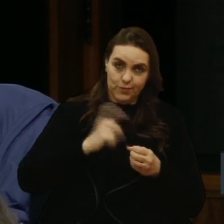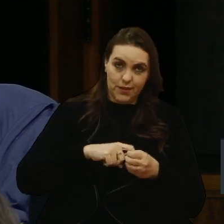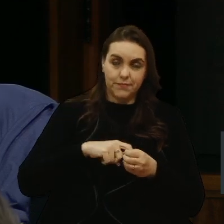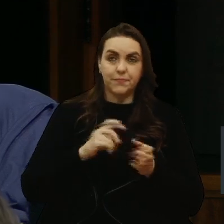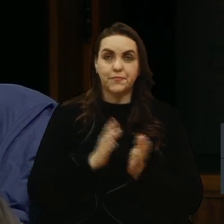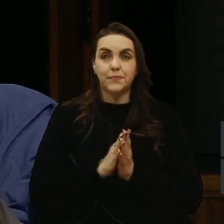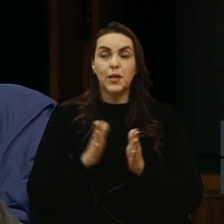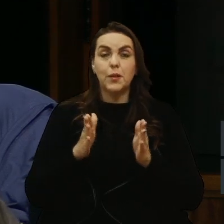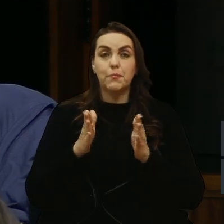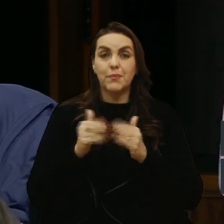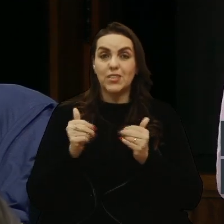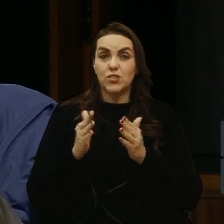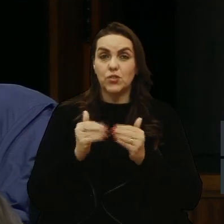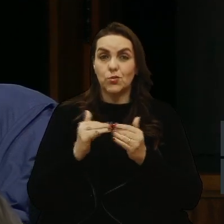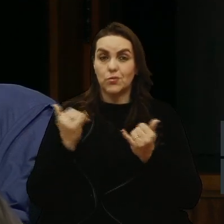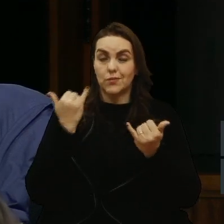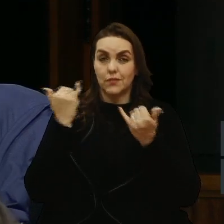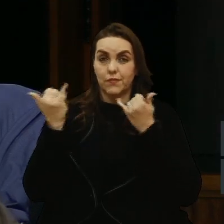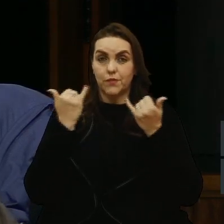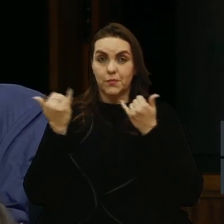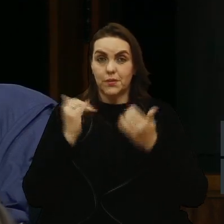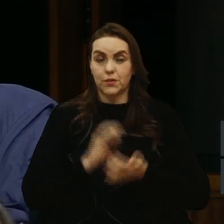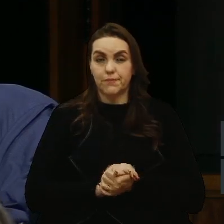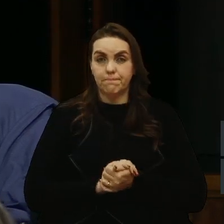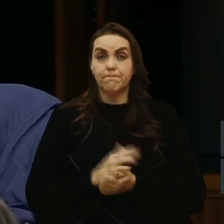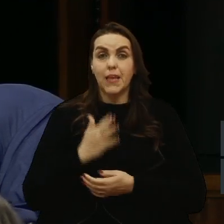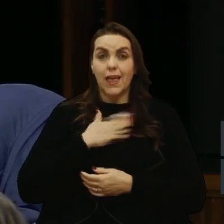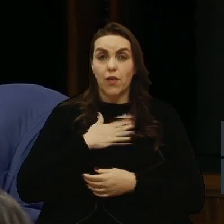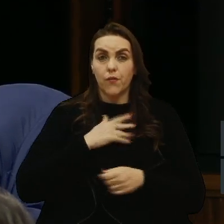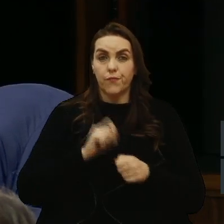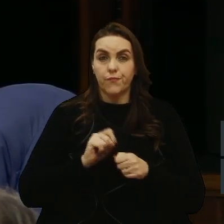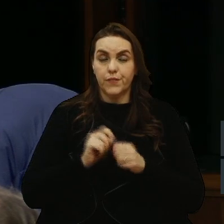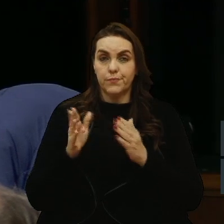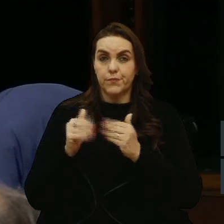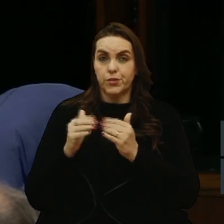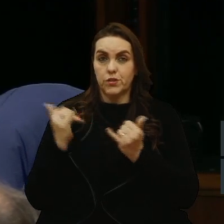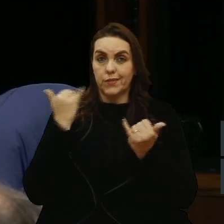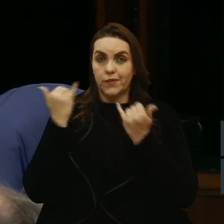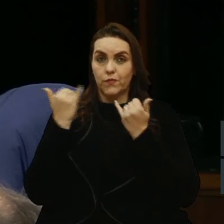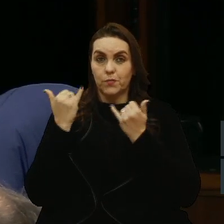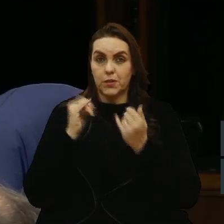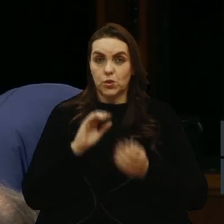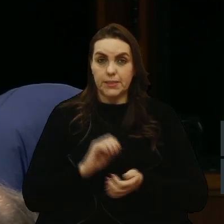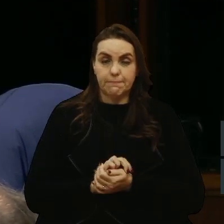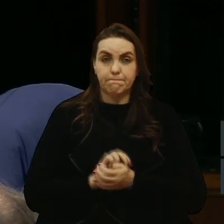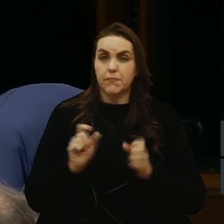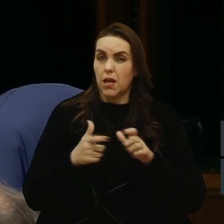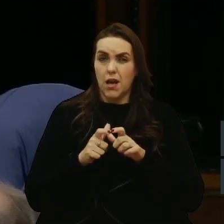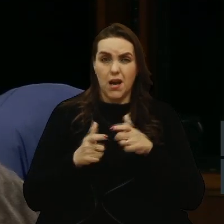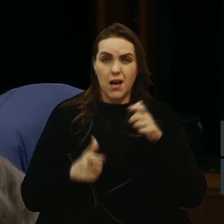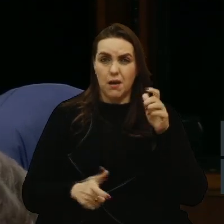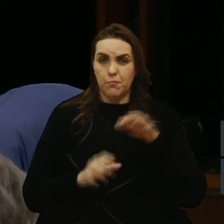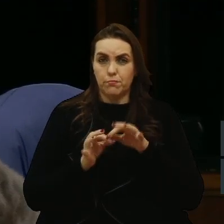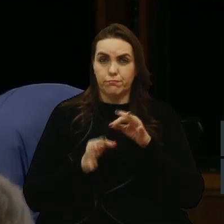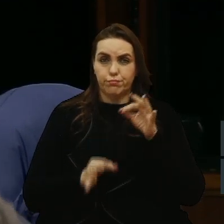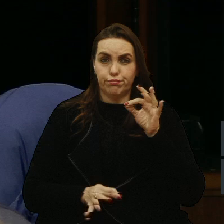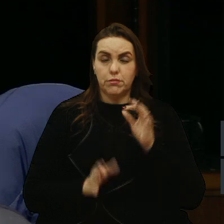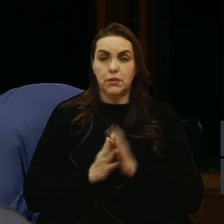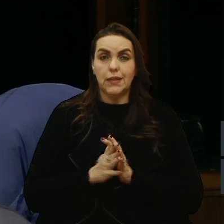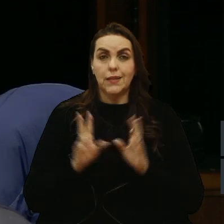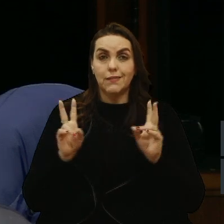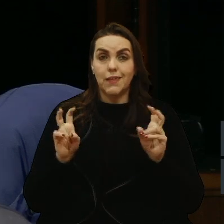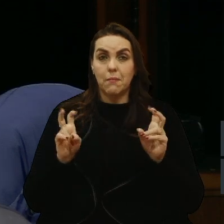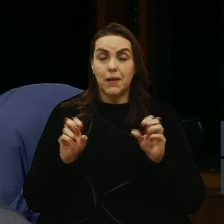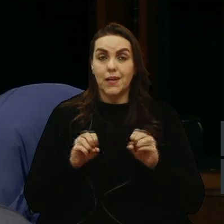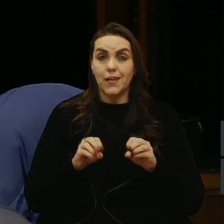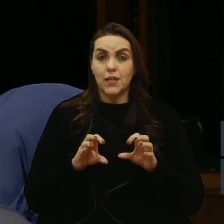os pedidos de informação. Eu fiz um pedido de informação bem amplo para o tema da